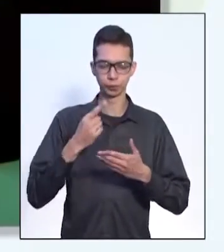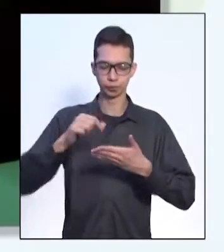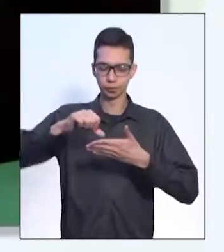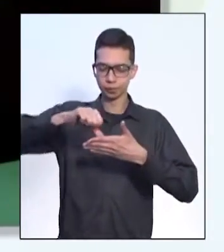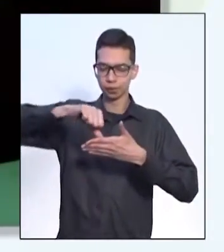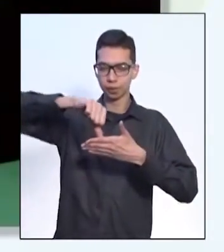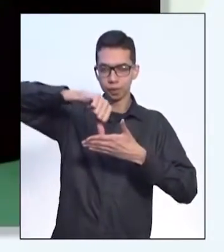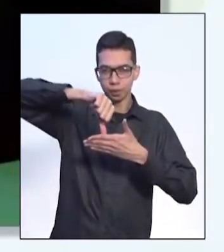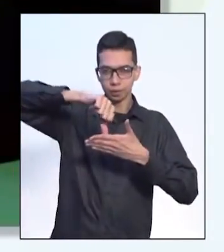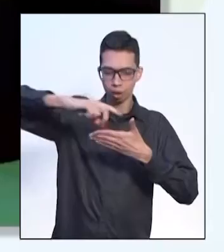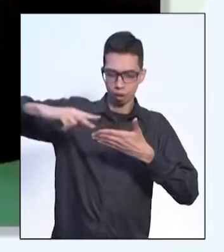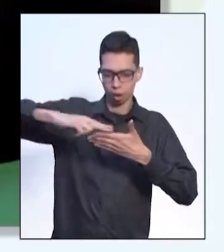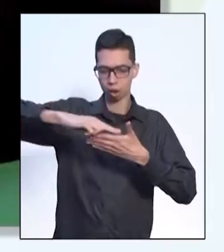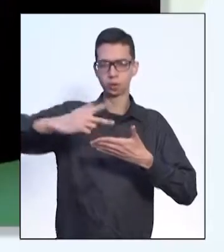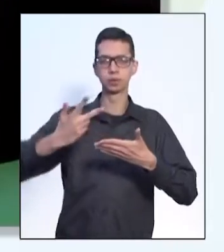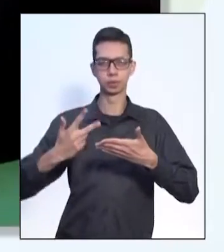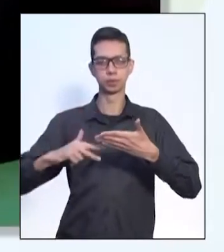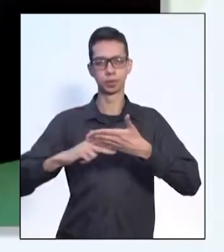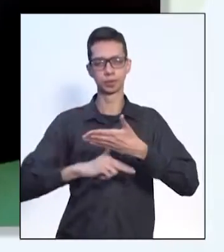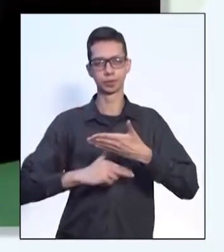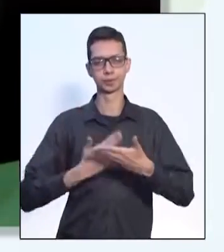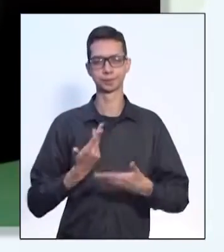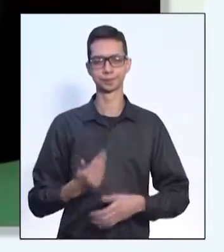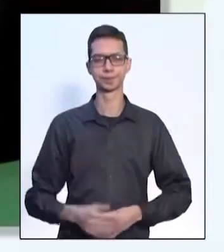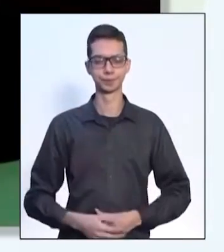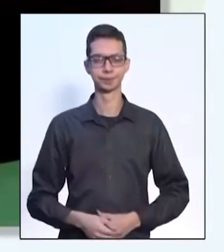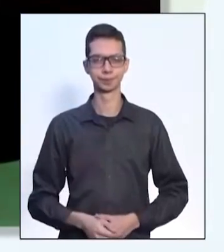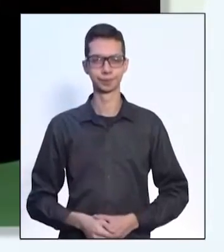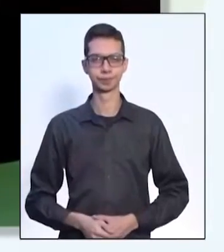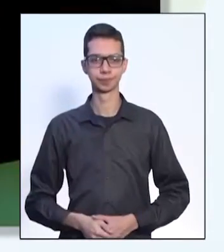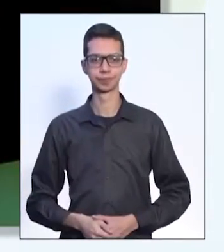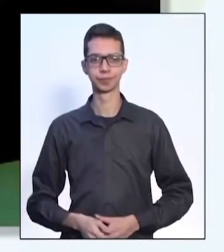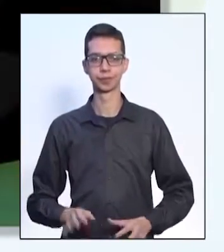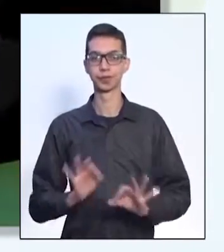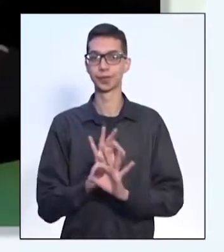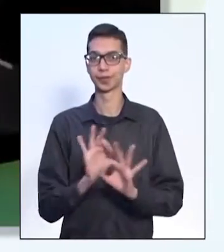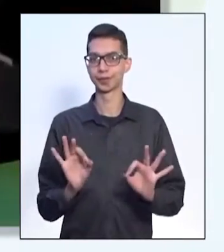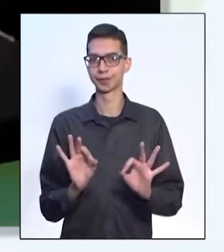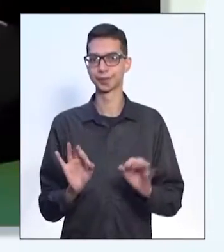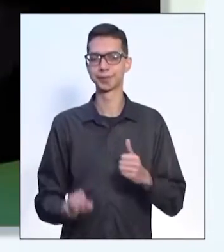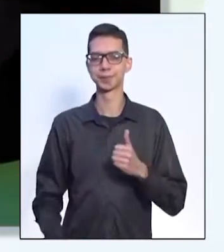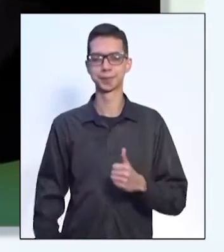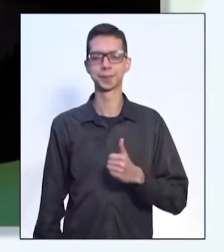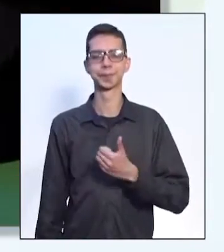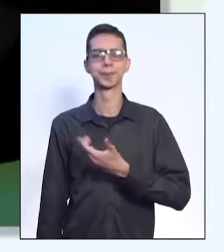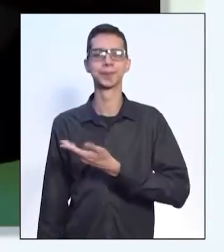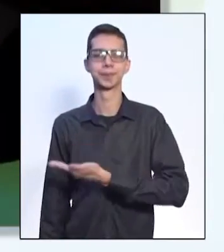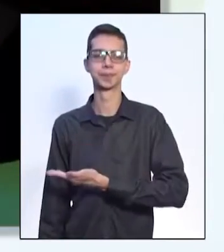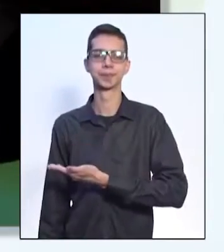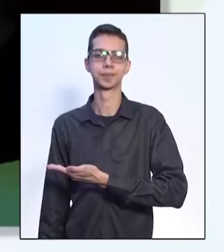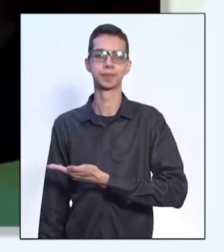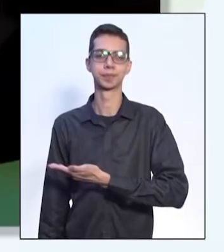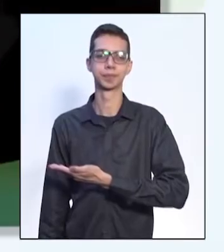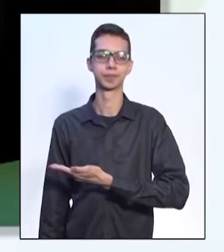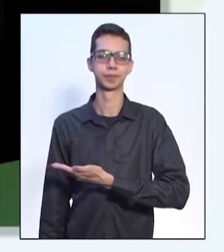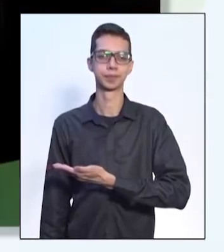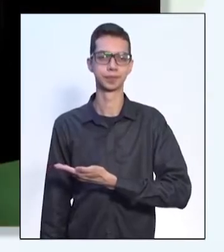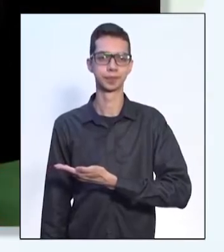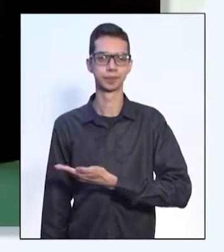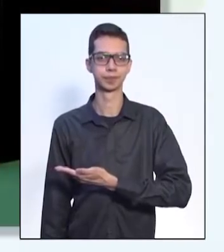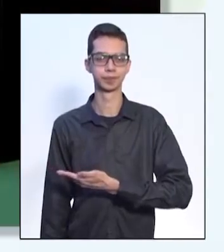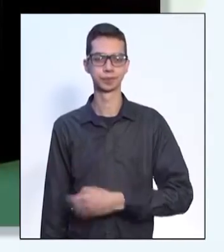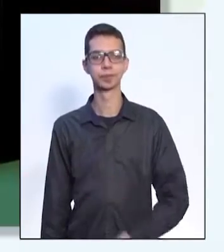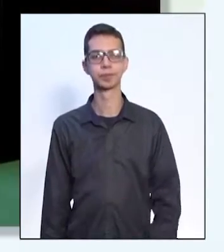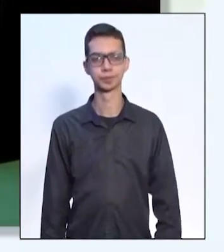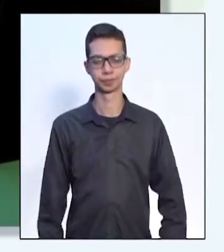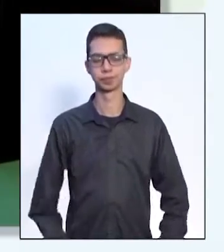Então, ótimo. Aqui vai para os bastidores. E aqui esse outro